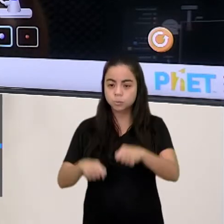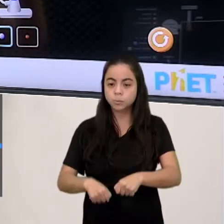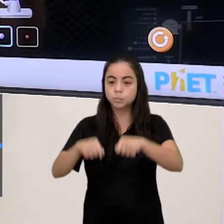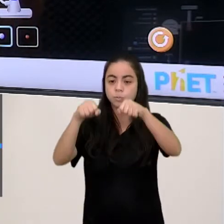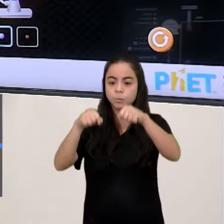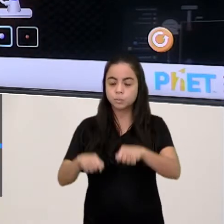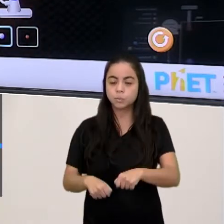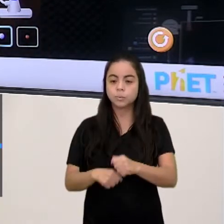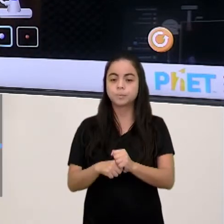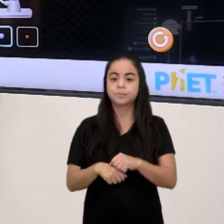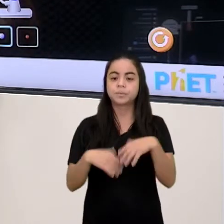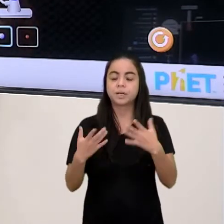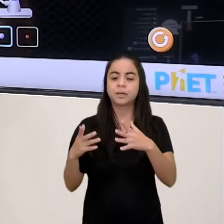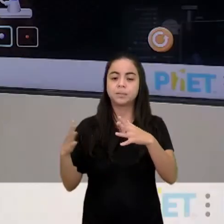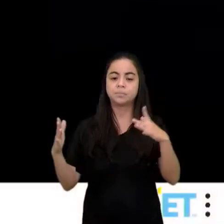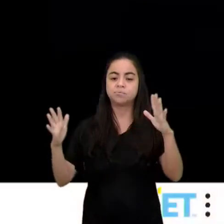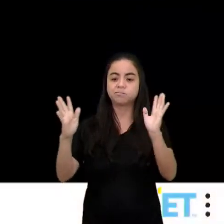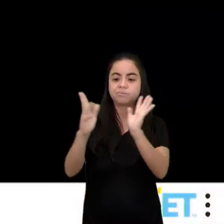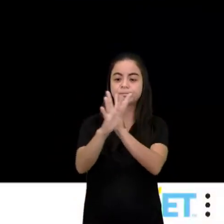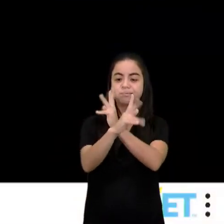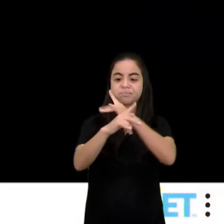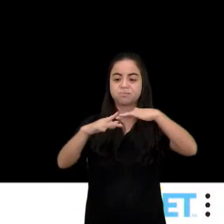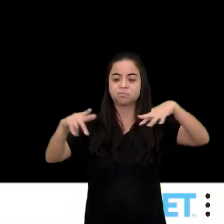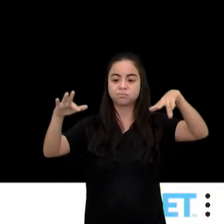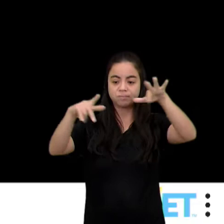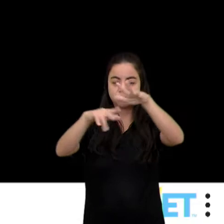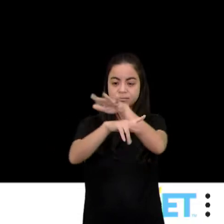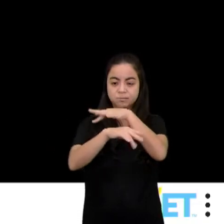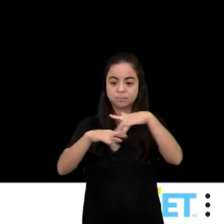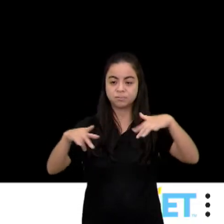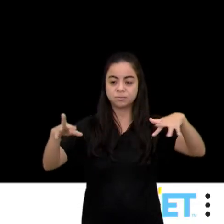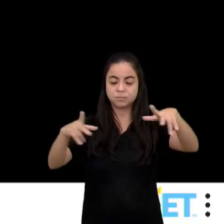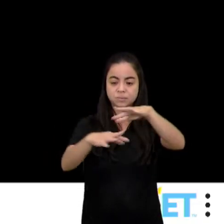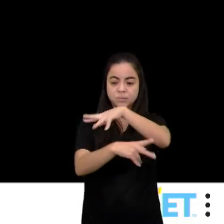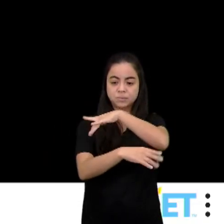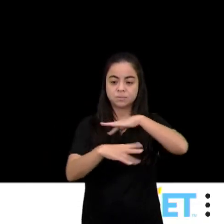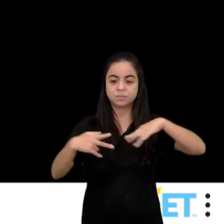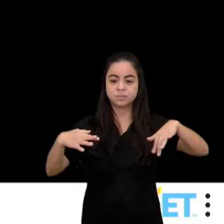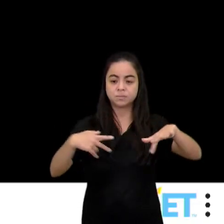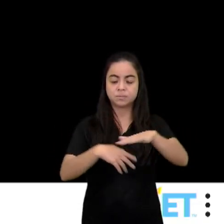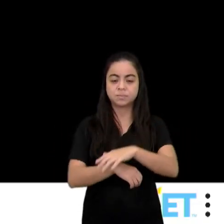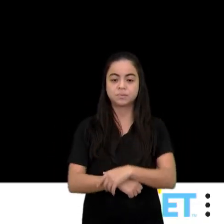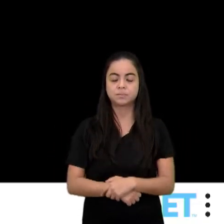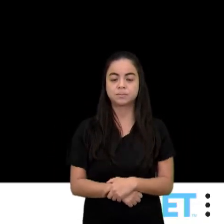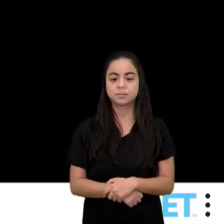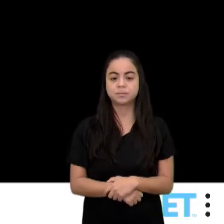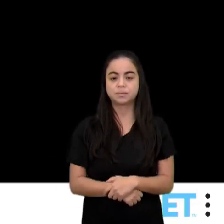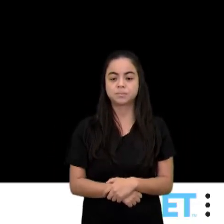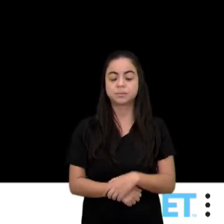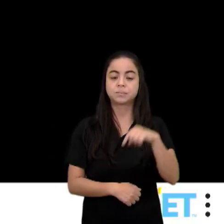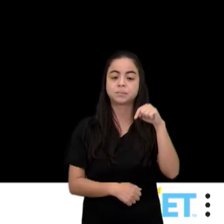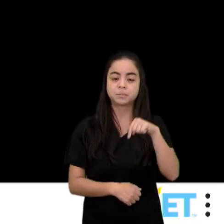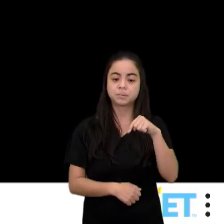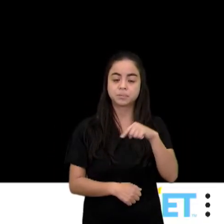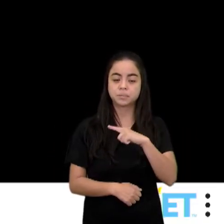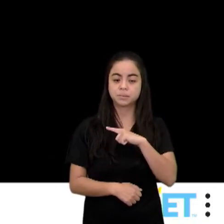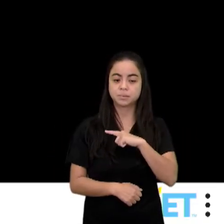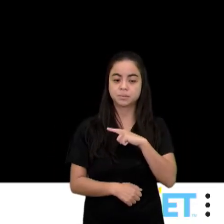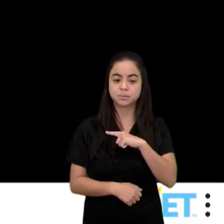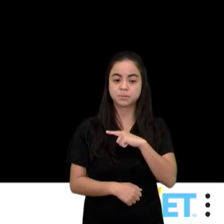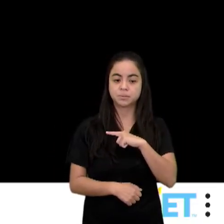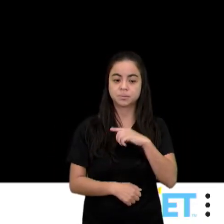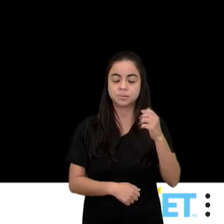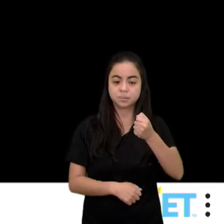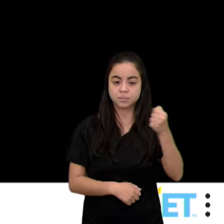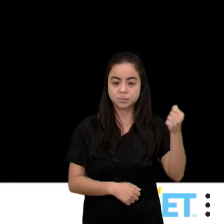as partículas, né, entram aí dentro desse mecanismo aí. Tá certo? Aqui do lado tem uma alça que